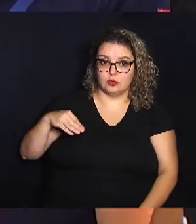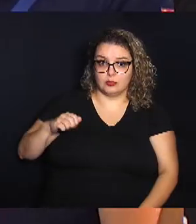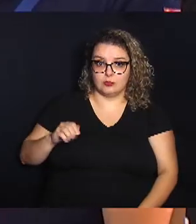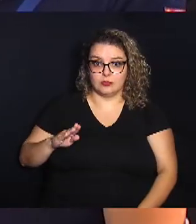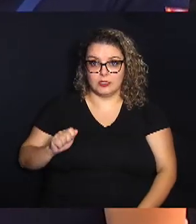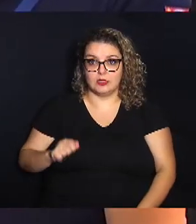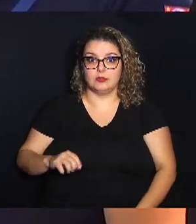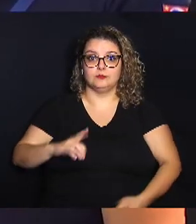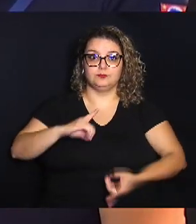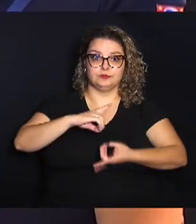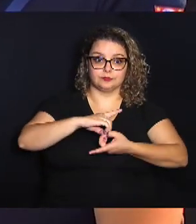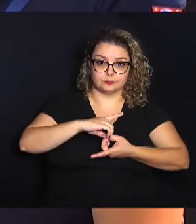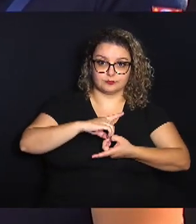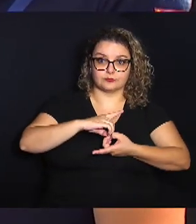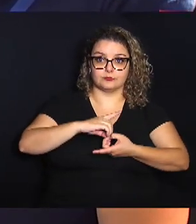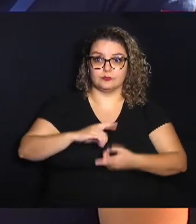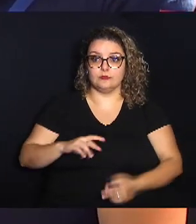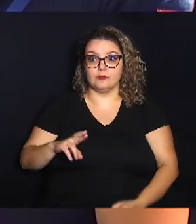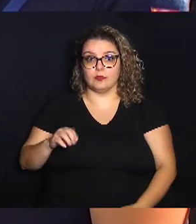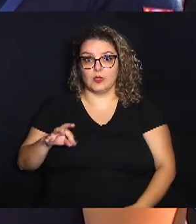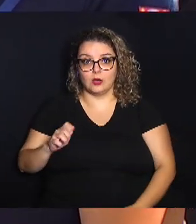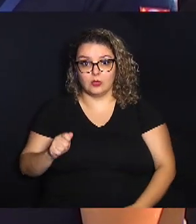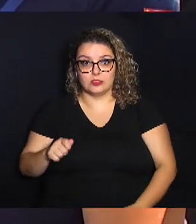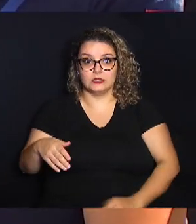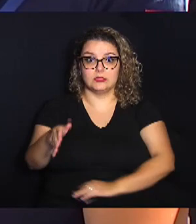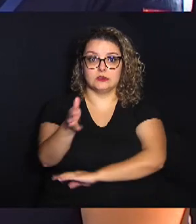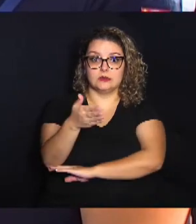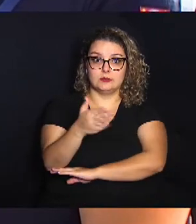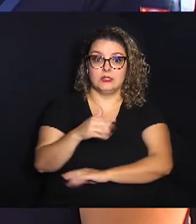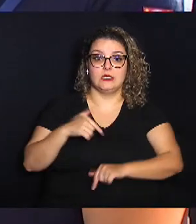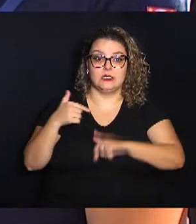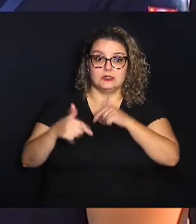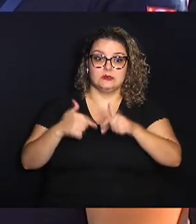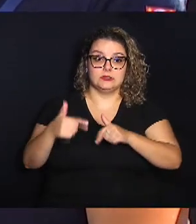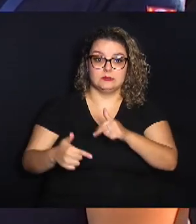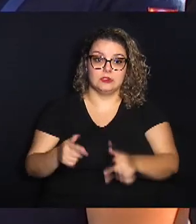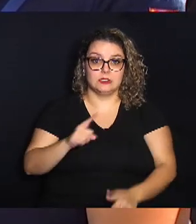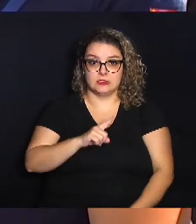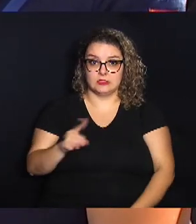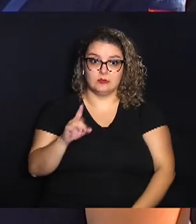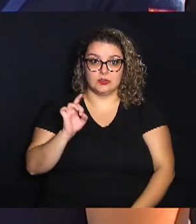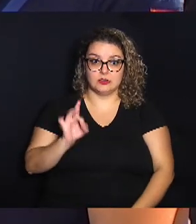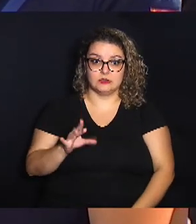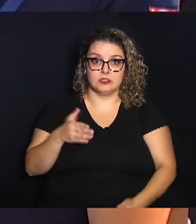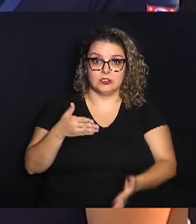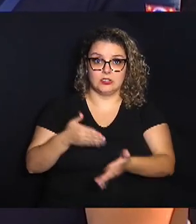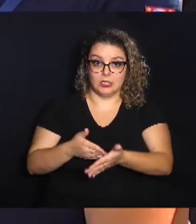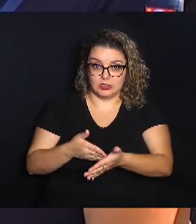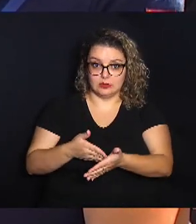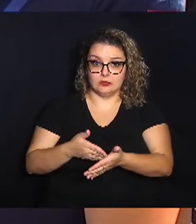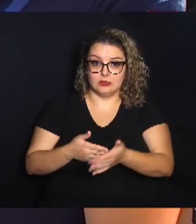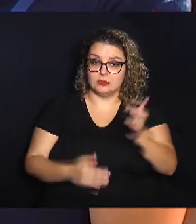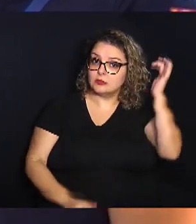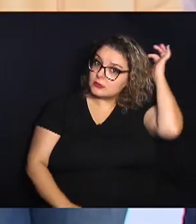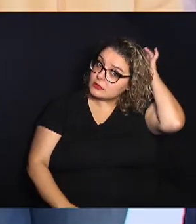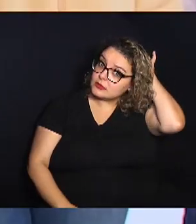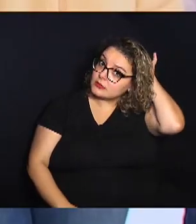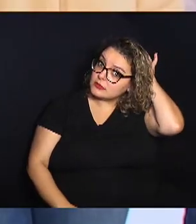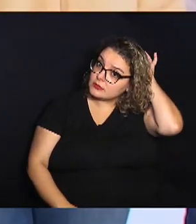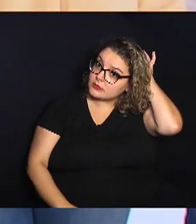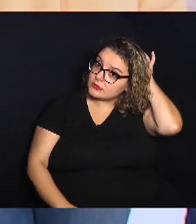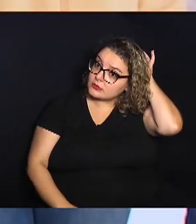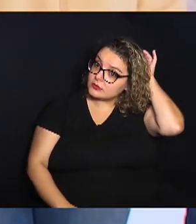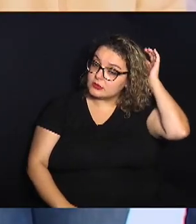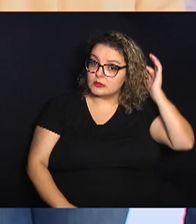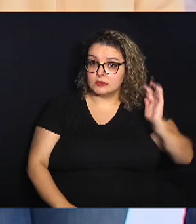Detran, então Rota das Bandeiras. Então esse trabalho, ele não é só limitado ao município, às